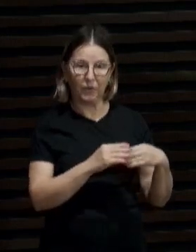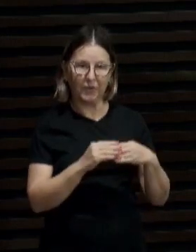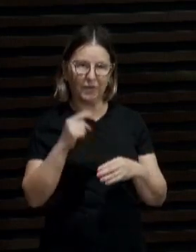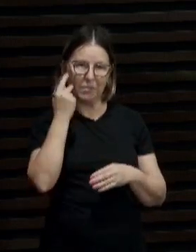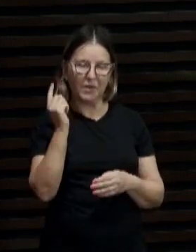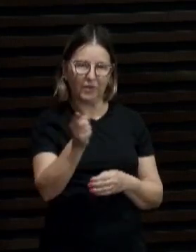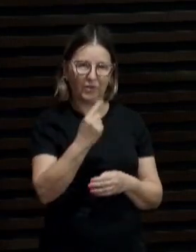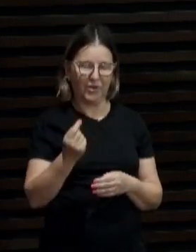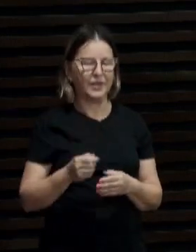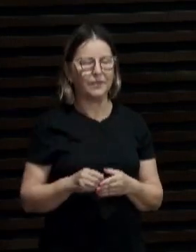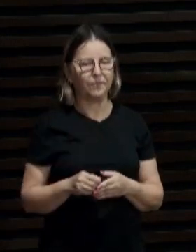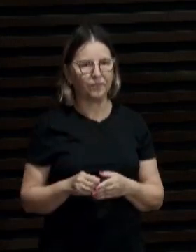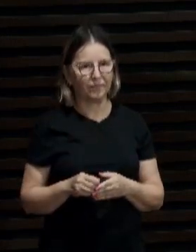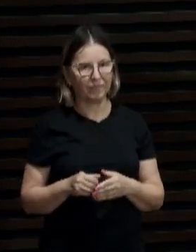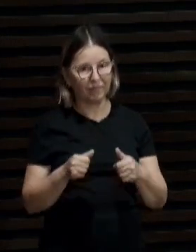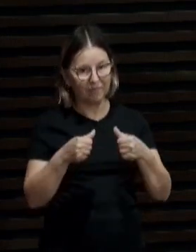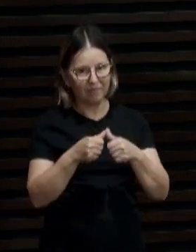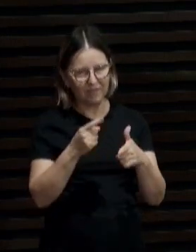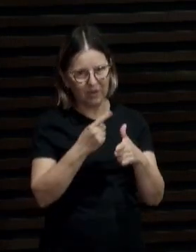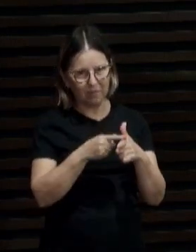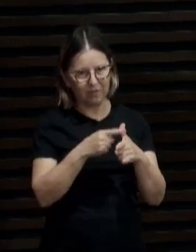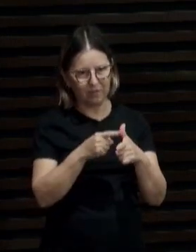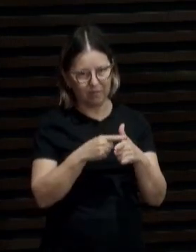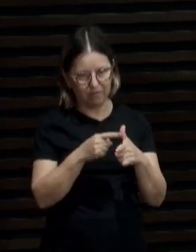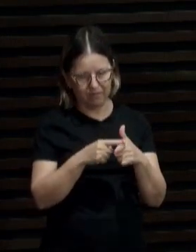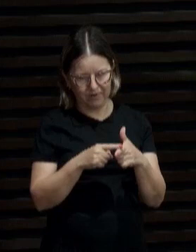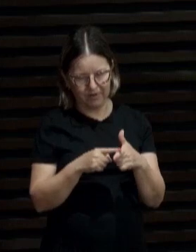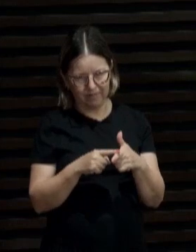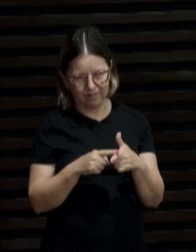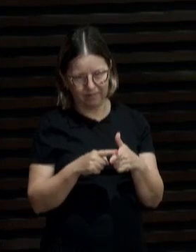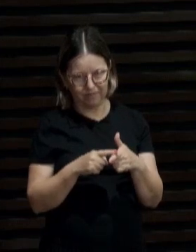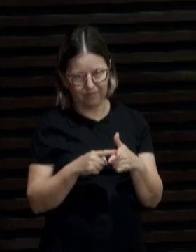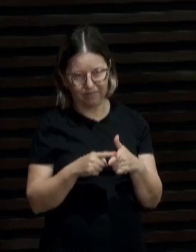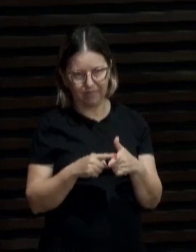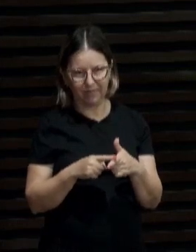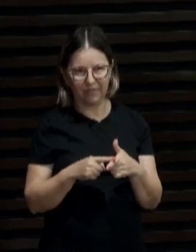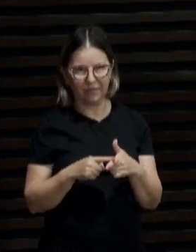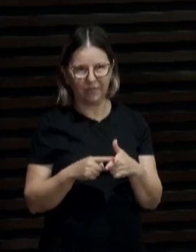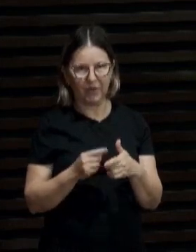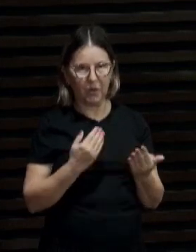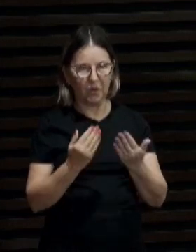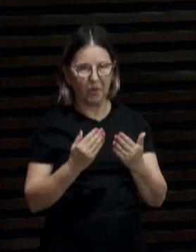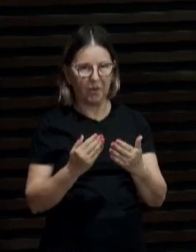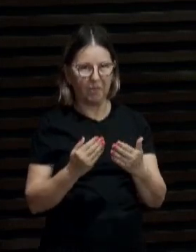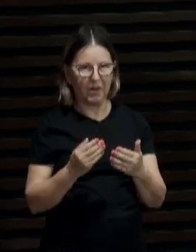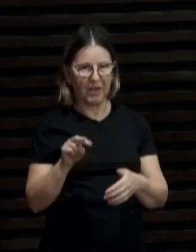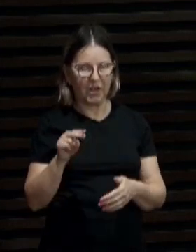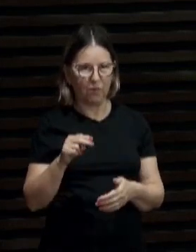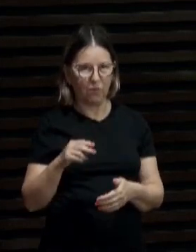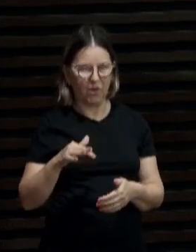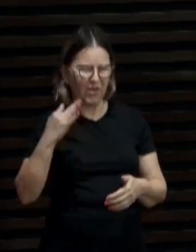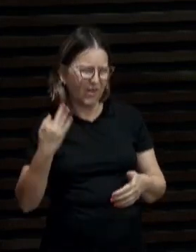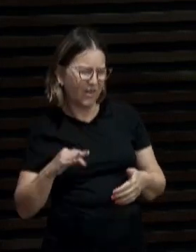esses problemas eles têm se intensificado como dores do parto, às vésperas do nascimento de